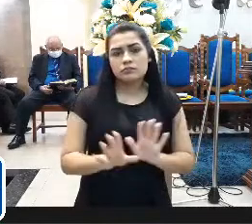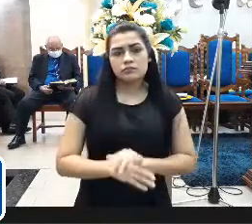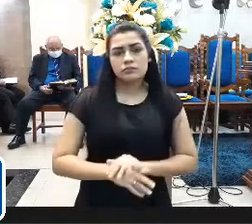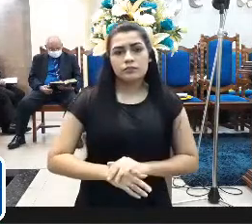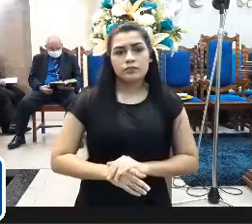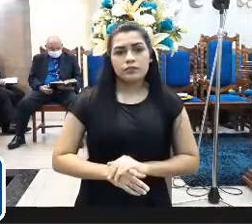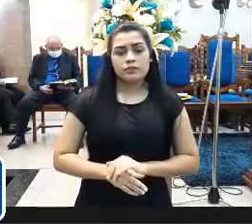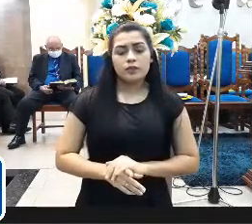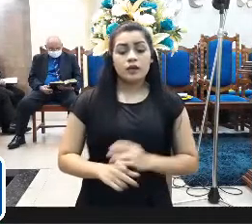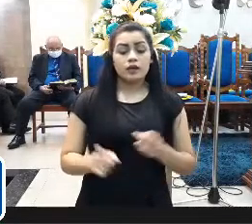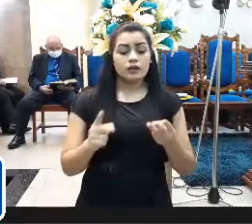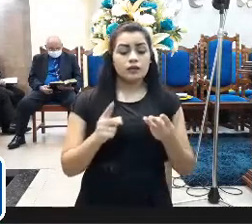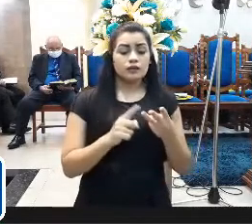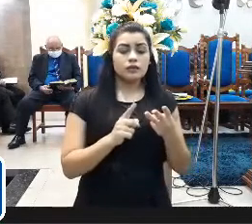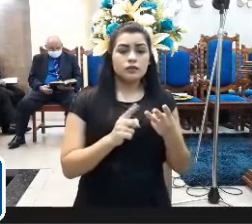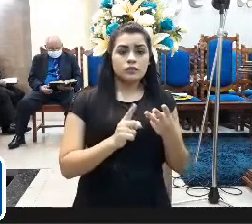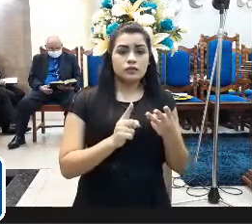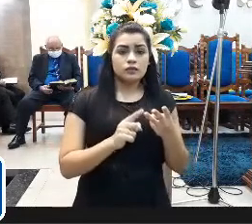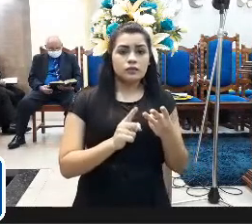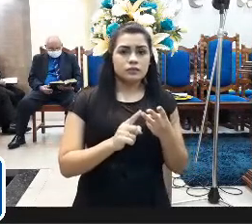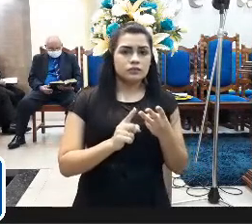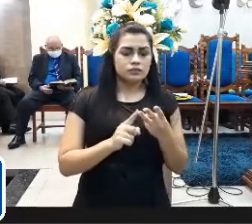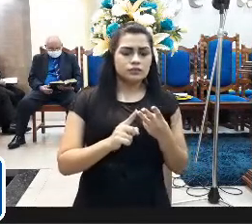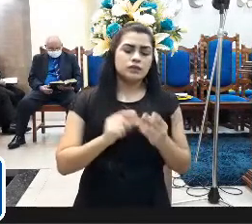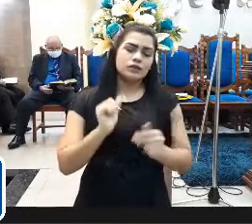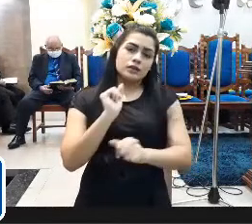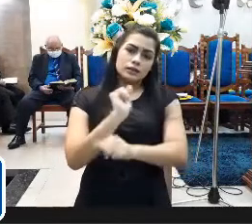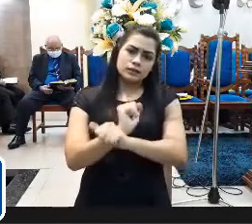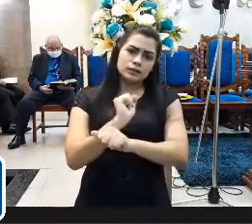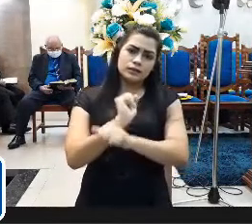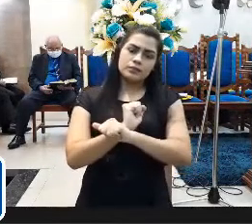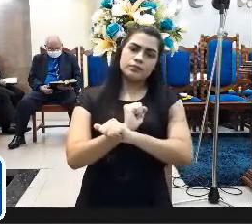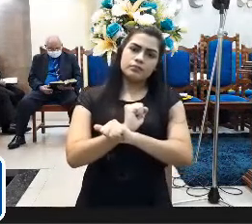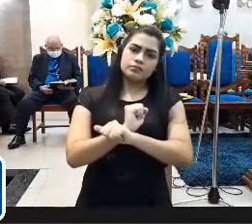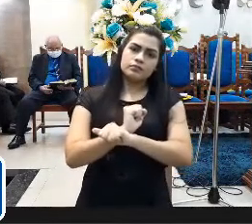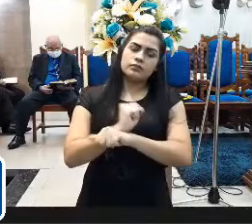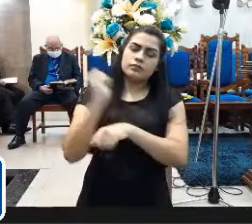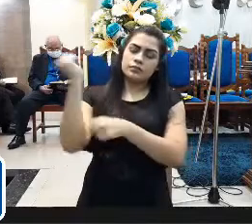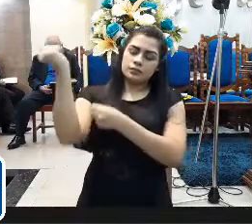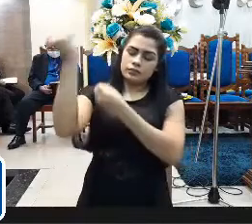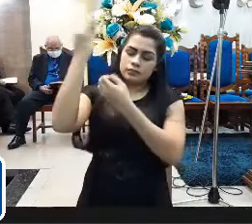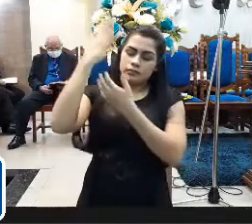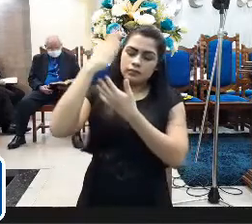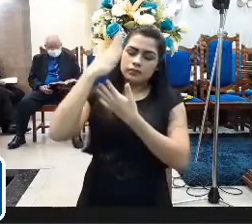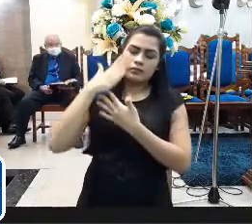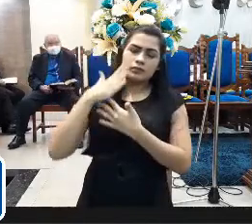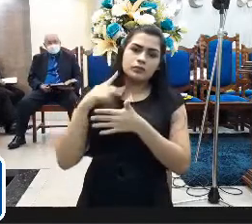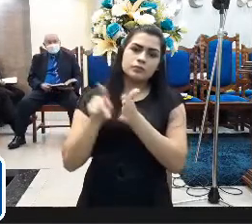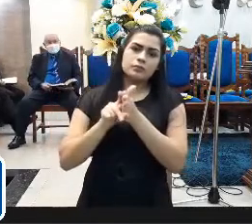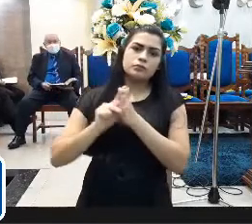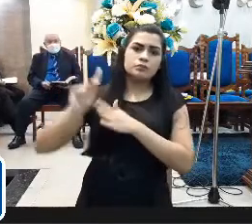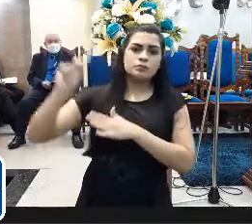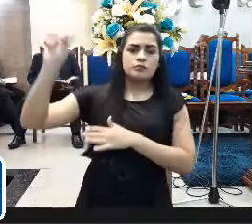Deus. E em terceiro lugar, espere na graça de Deus.